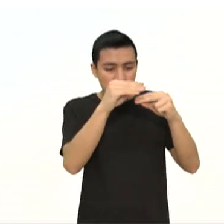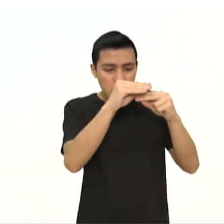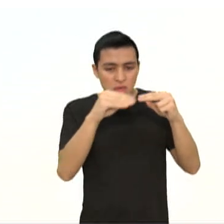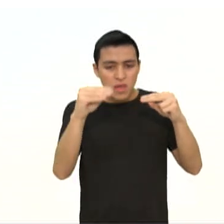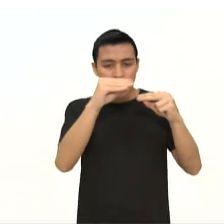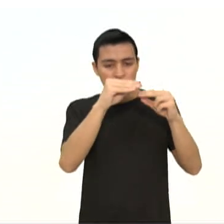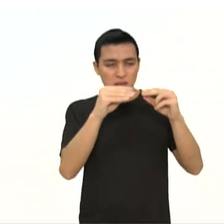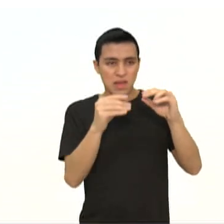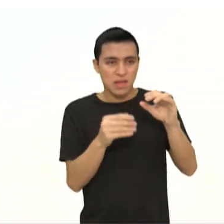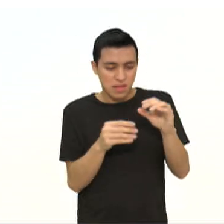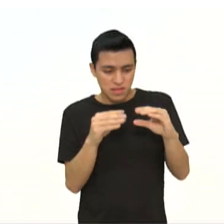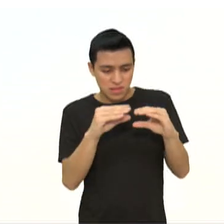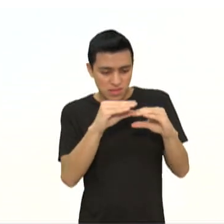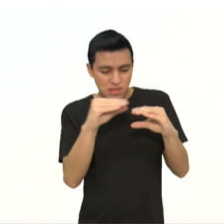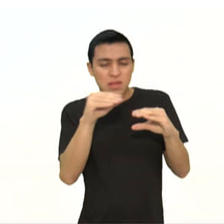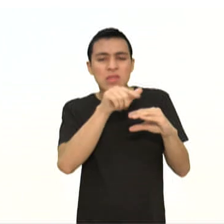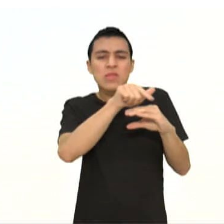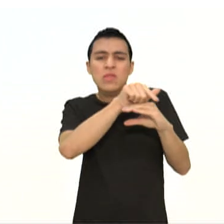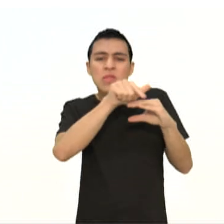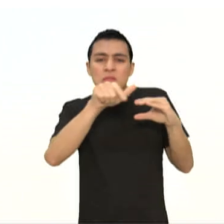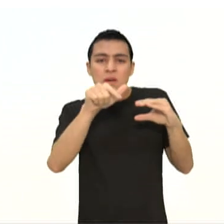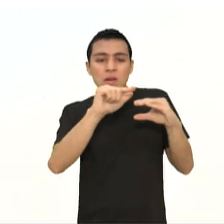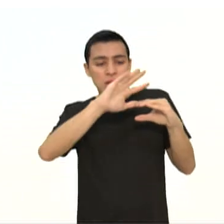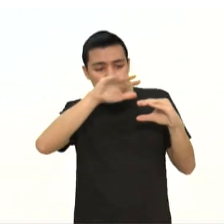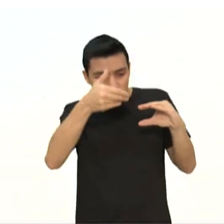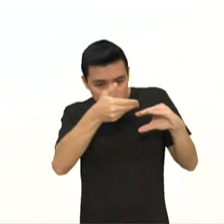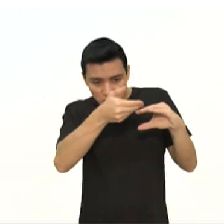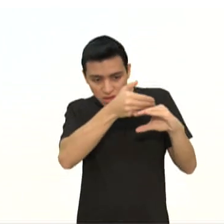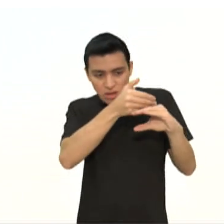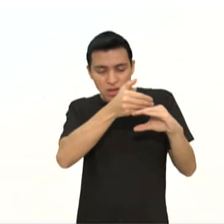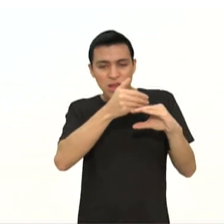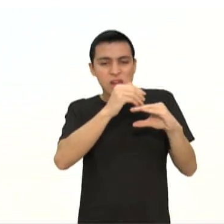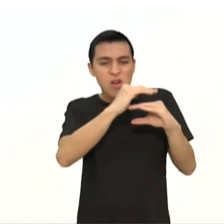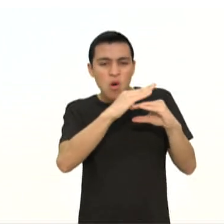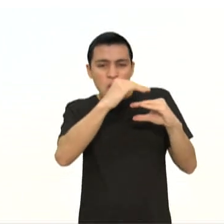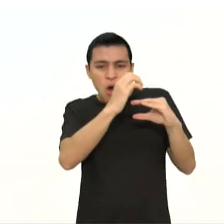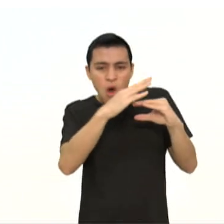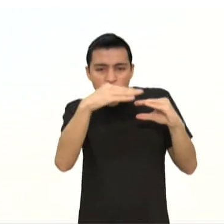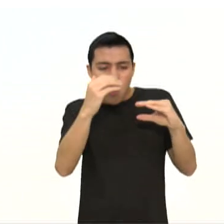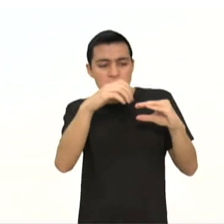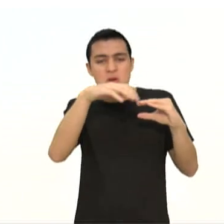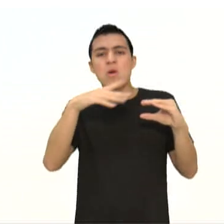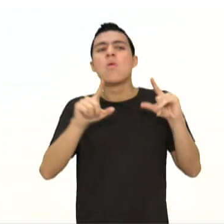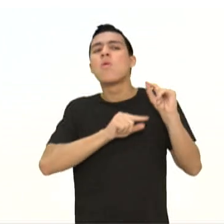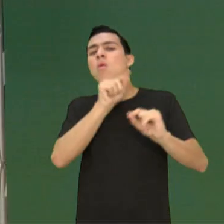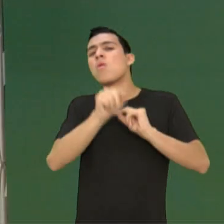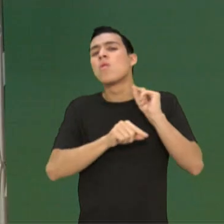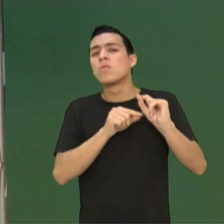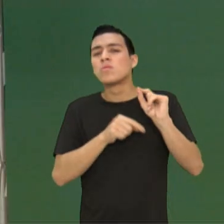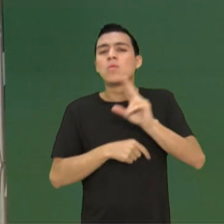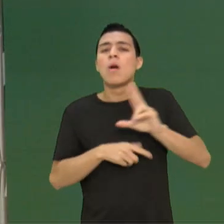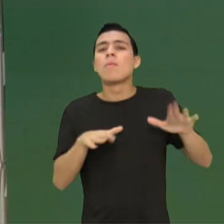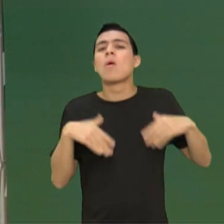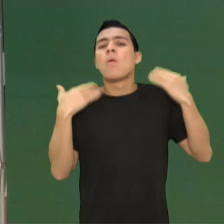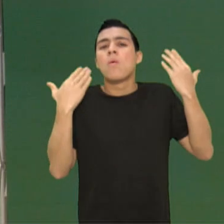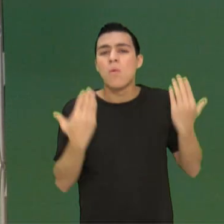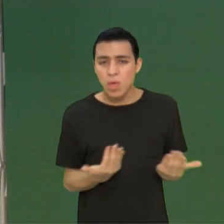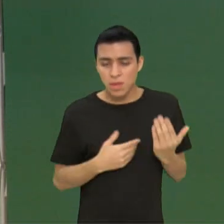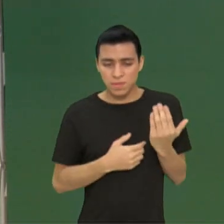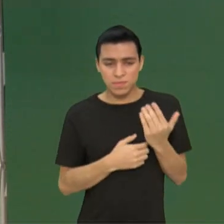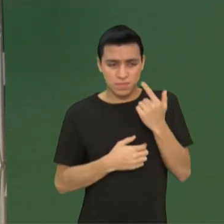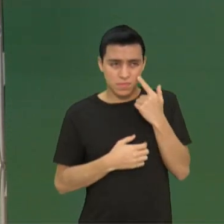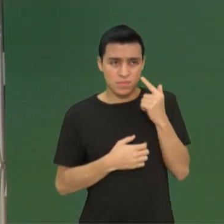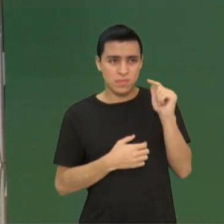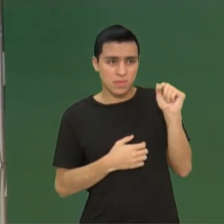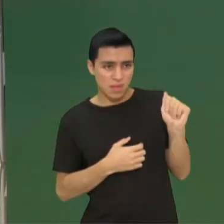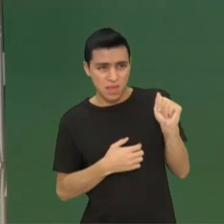mais externa apresenta-se lisa, enquanto a interna possui dobras que são chamadas de, letra A,